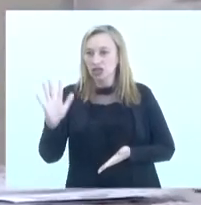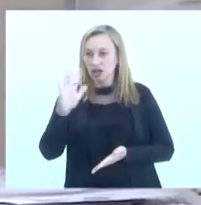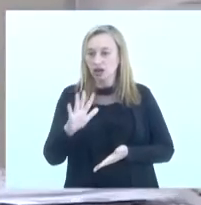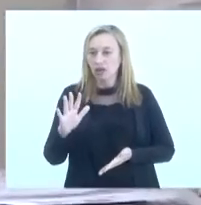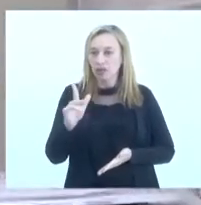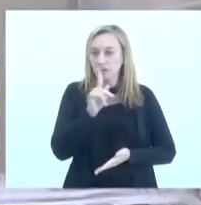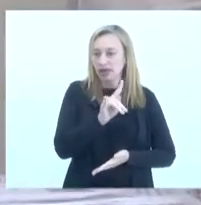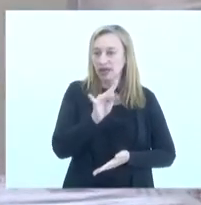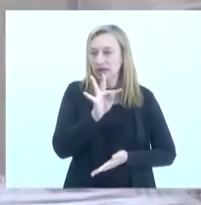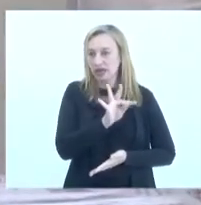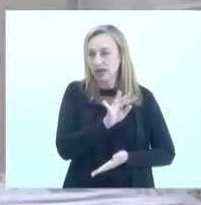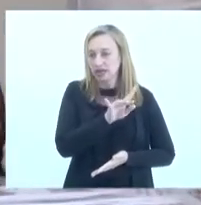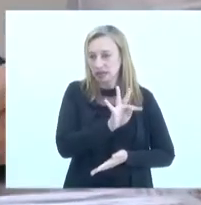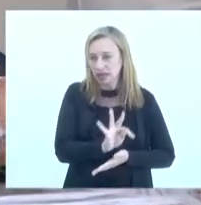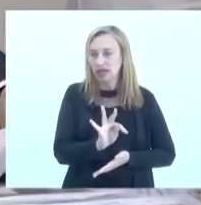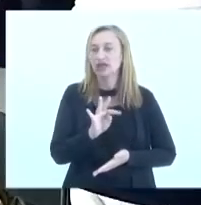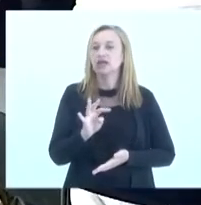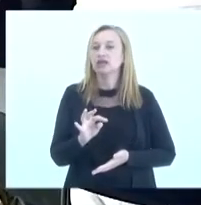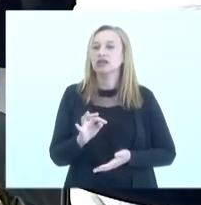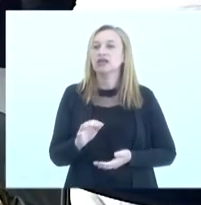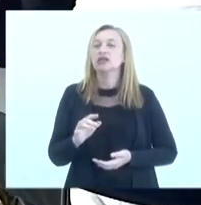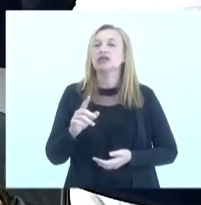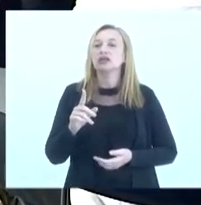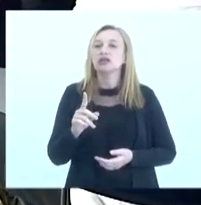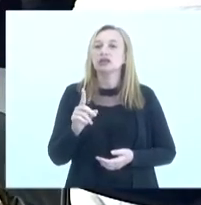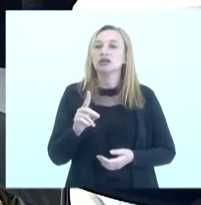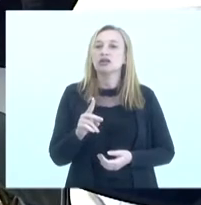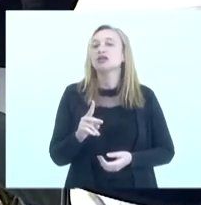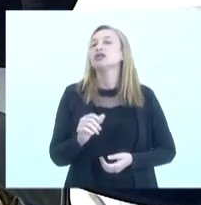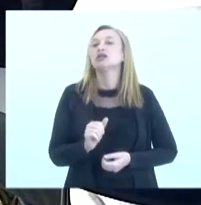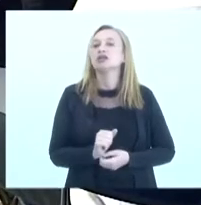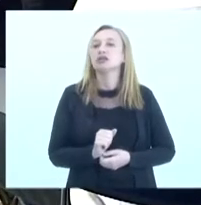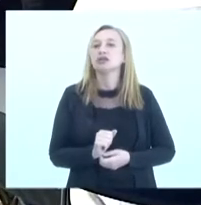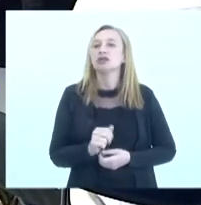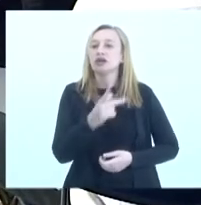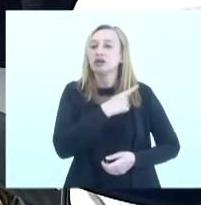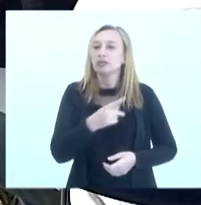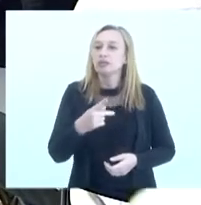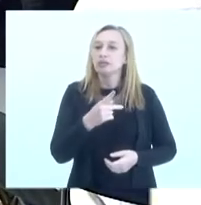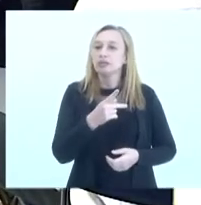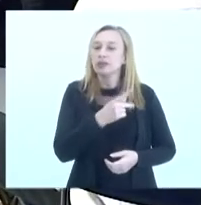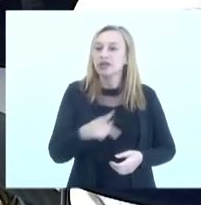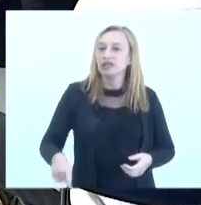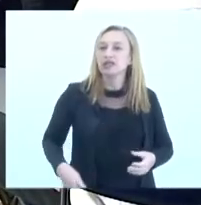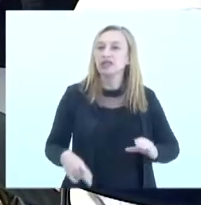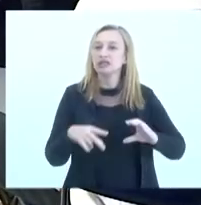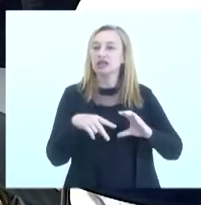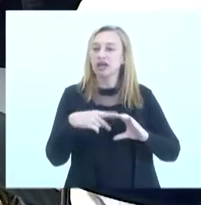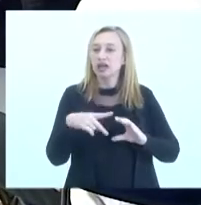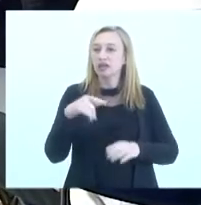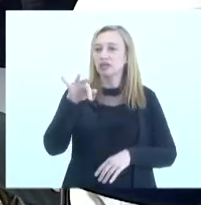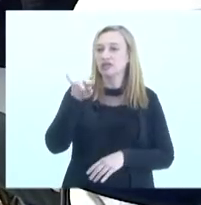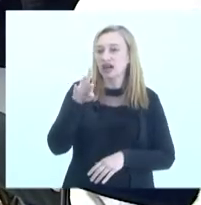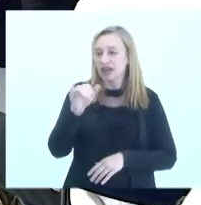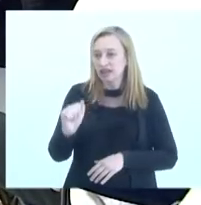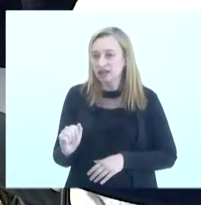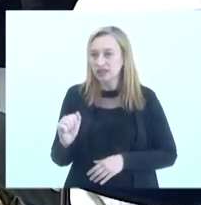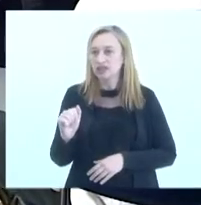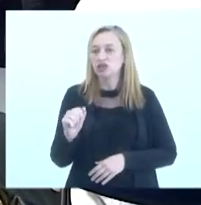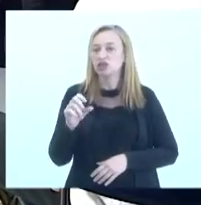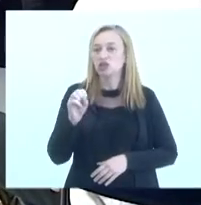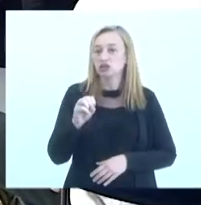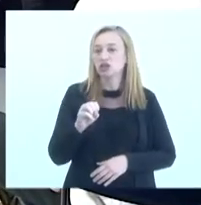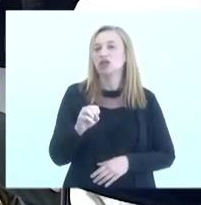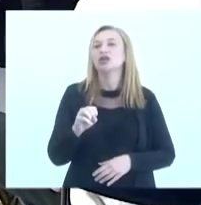o vice-presidente da Câmara de Valença, Bernardo Souza, o presidente da Câmara de Valença, José Reinaldo,